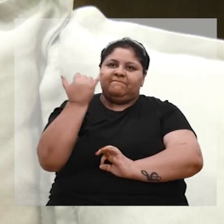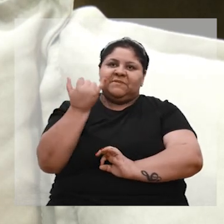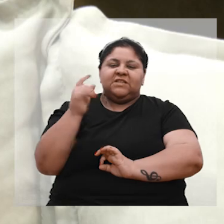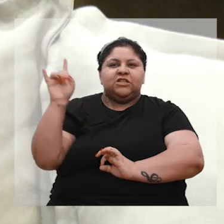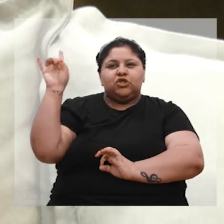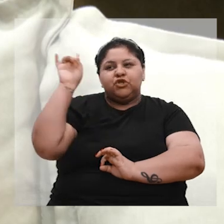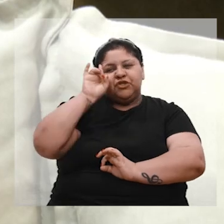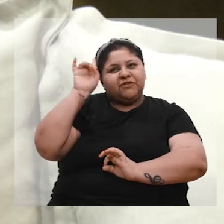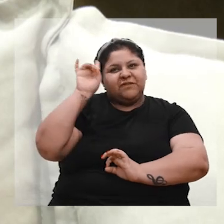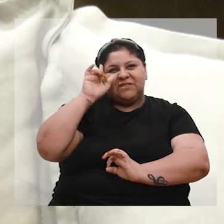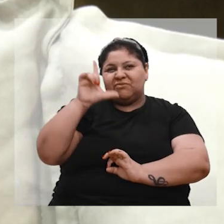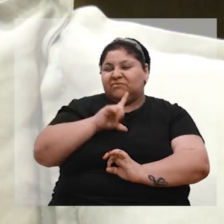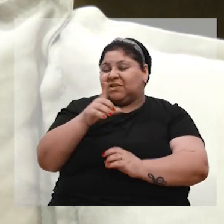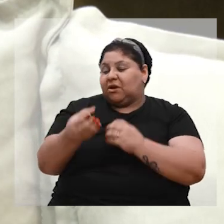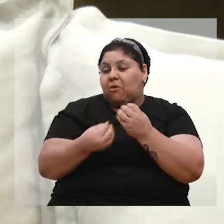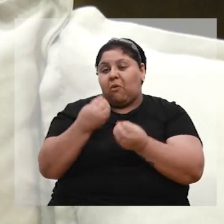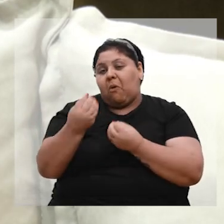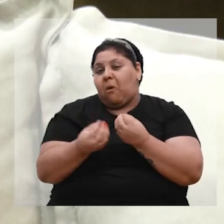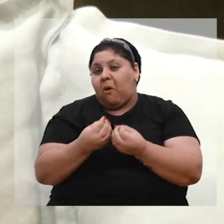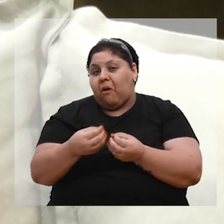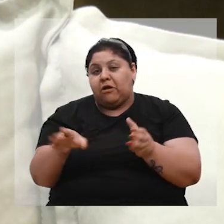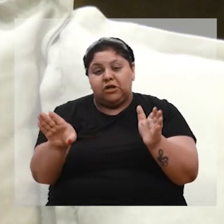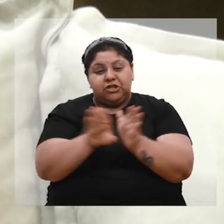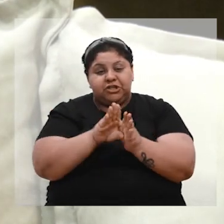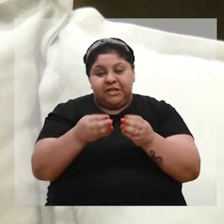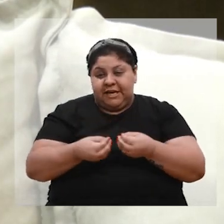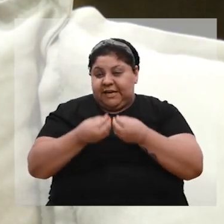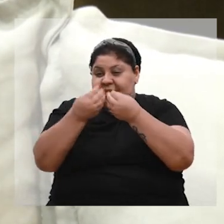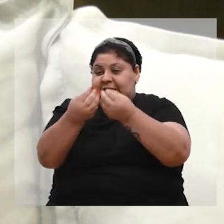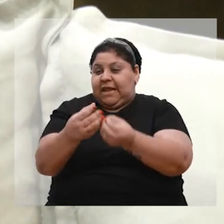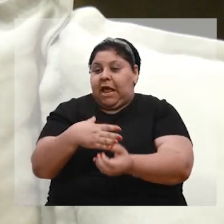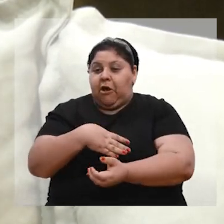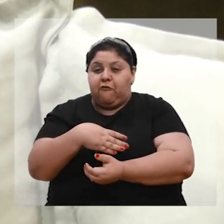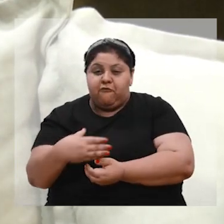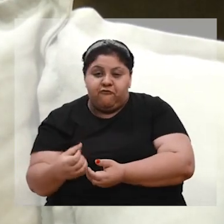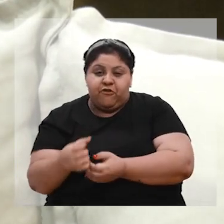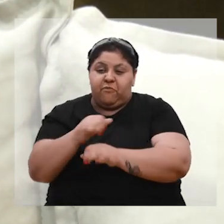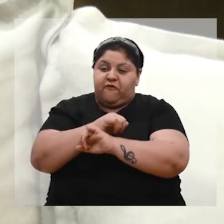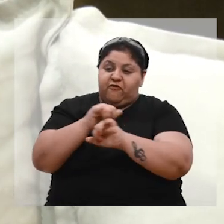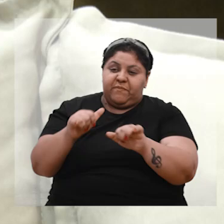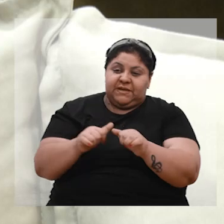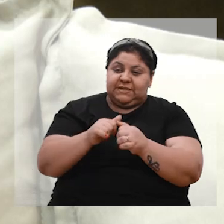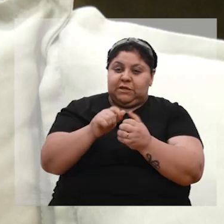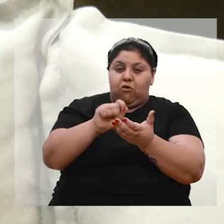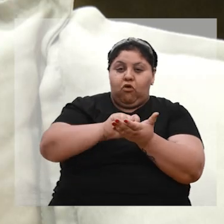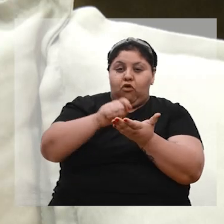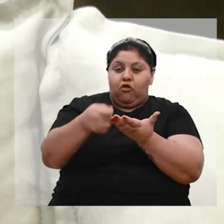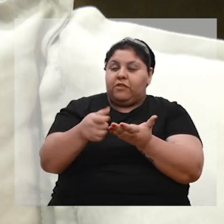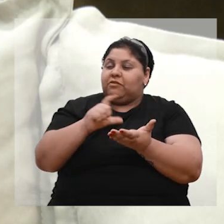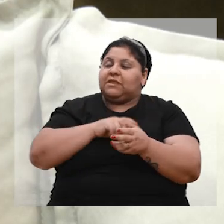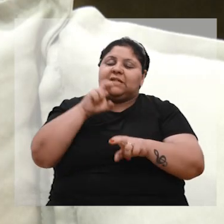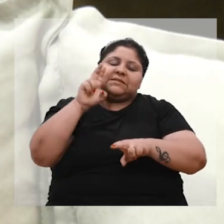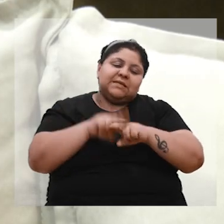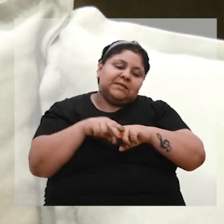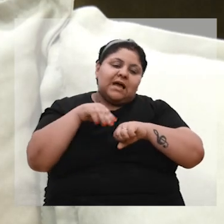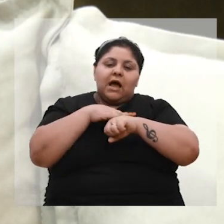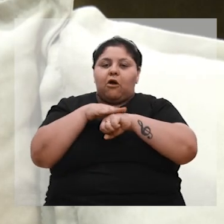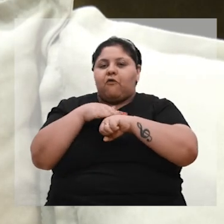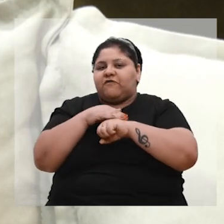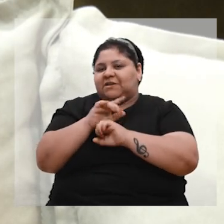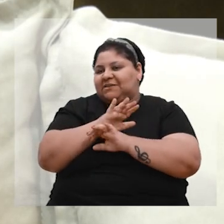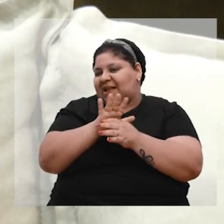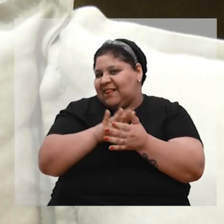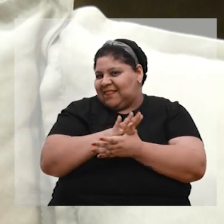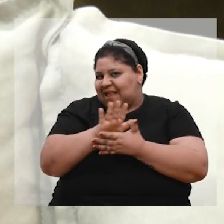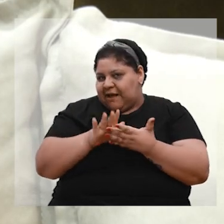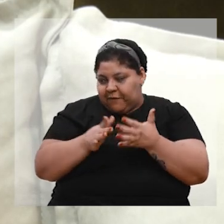porque no dia a dia ali não tem como, né? Chega, entrega, ai, prof, um recadinho na agenda ali, não tem aquele sentar e